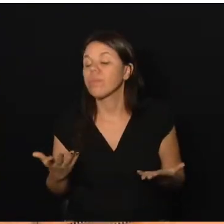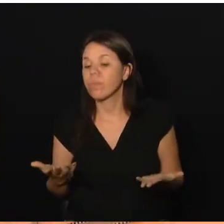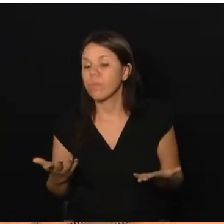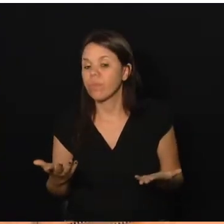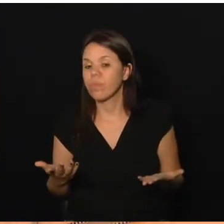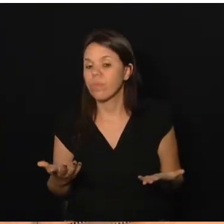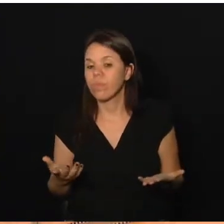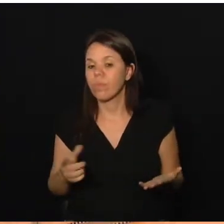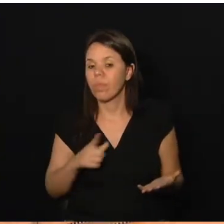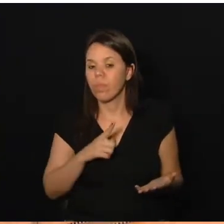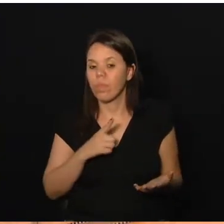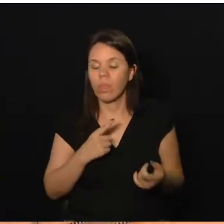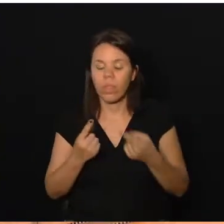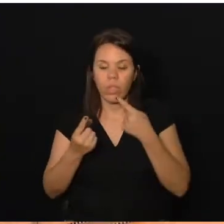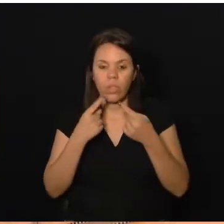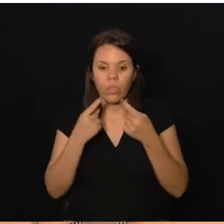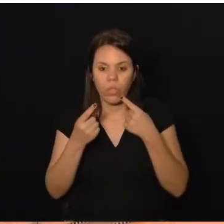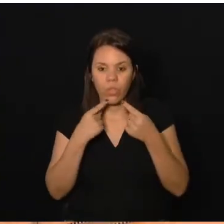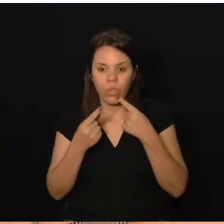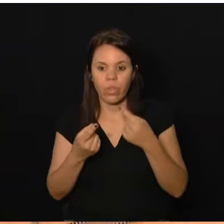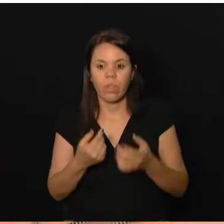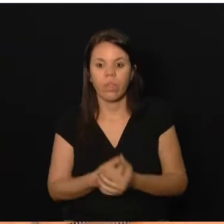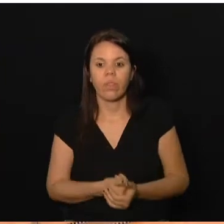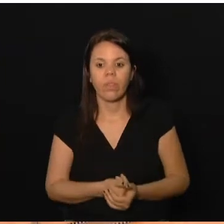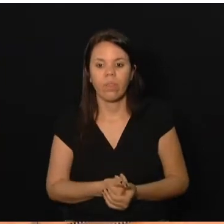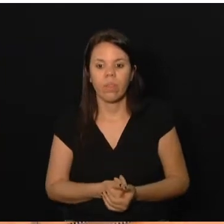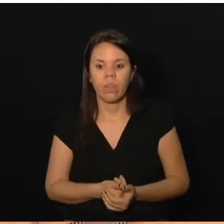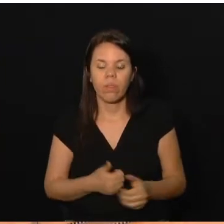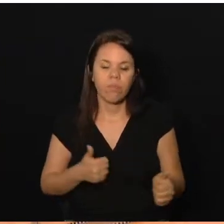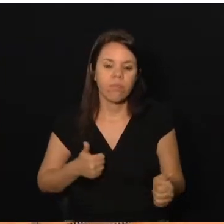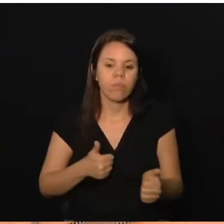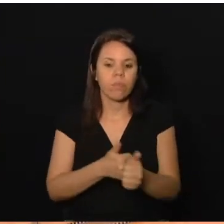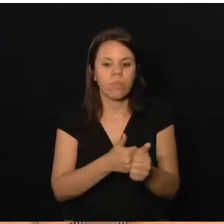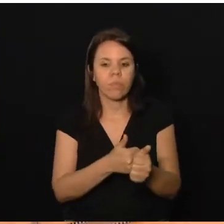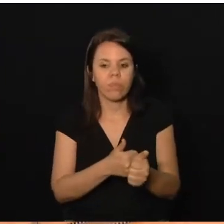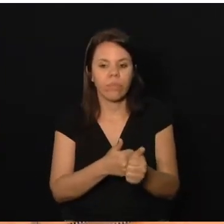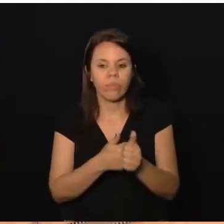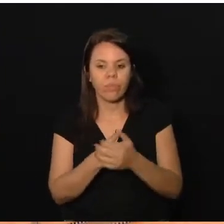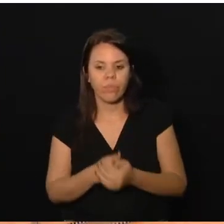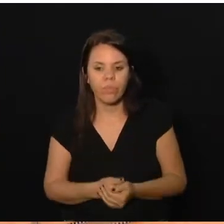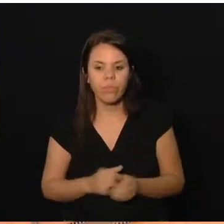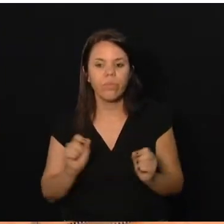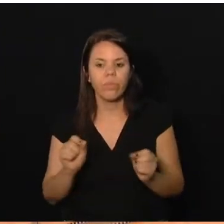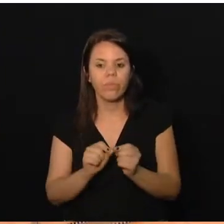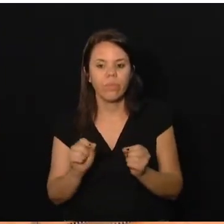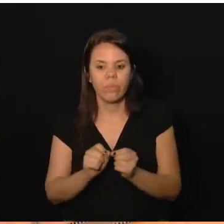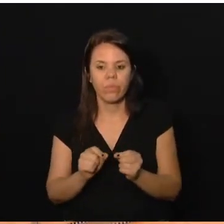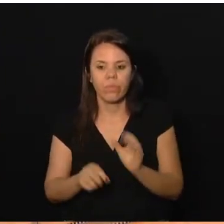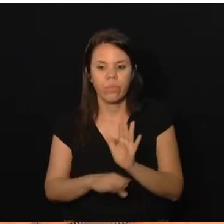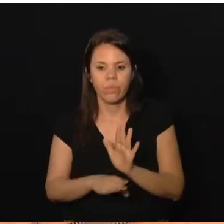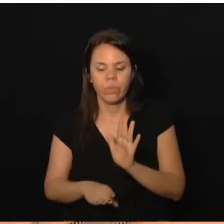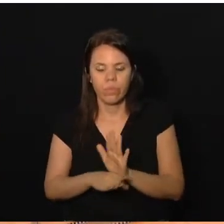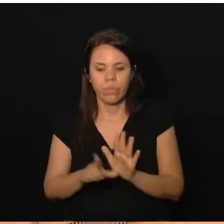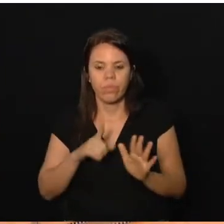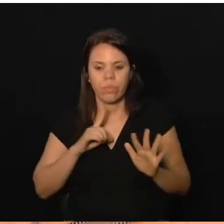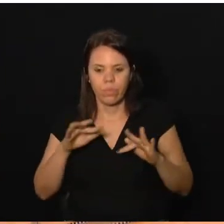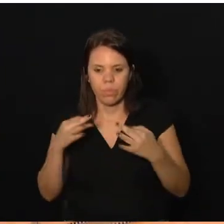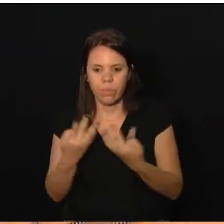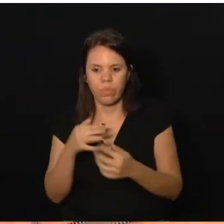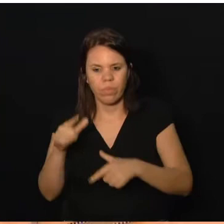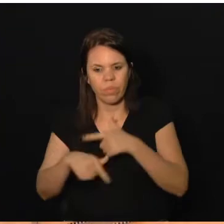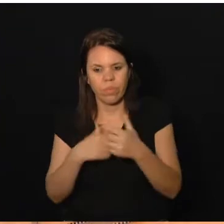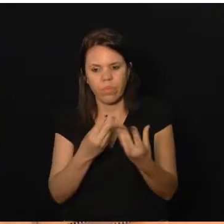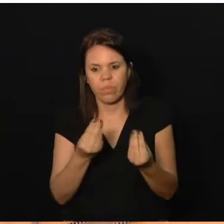buscar trazer esse diálogo, vamos buscar aproximação. Né? O que eu posso fazer? Tem pais que trabalham tanto